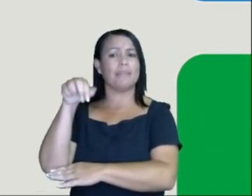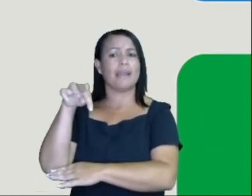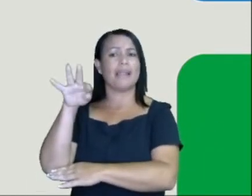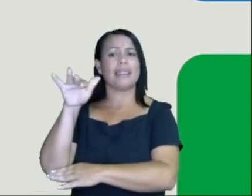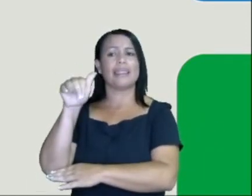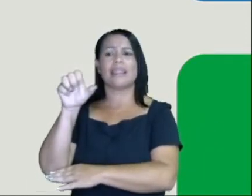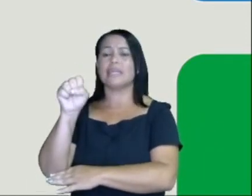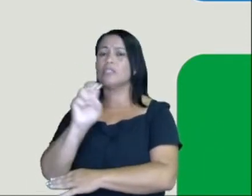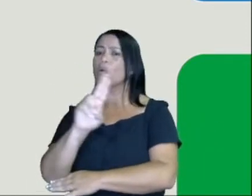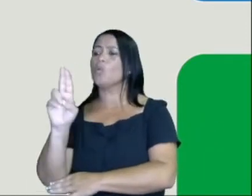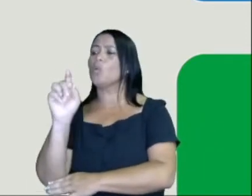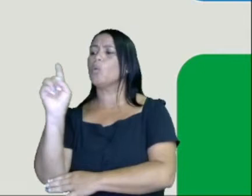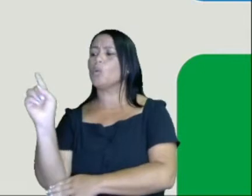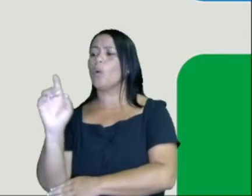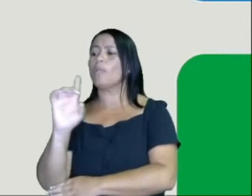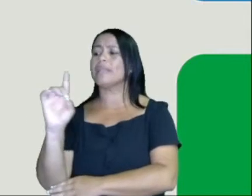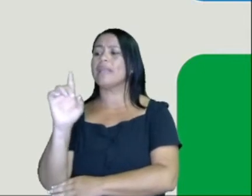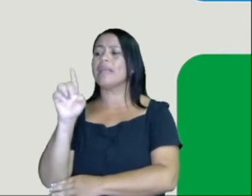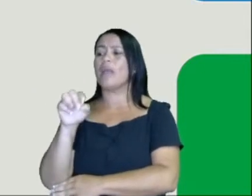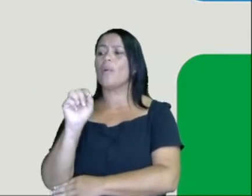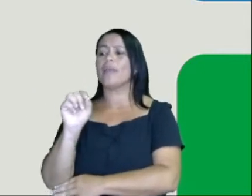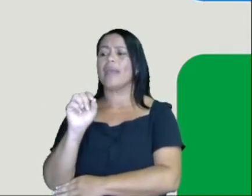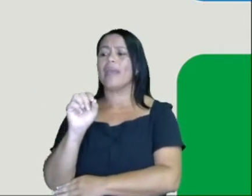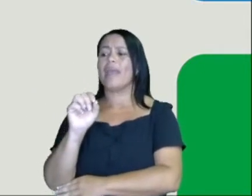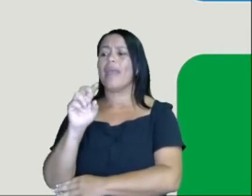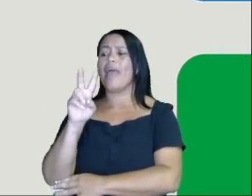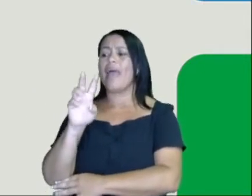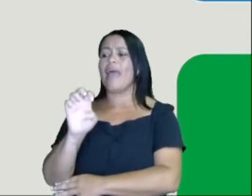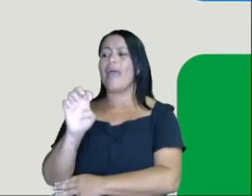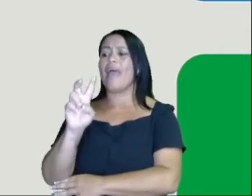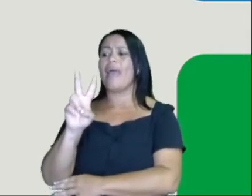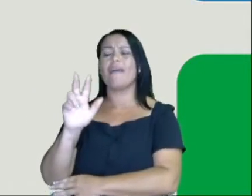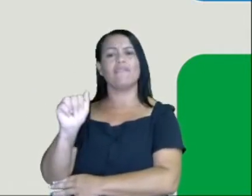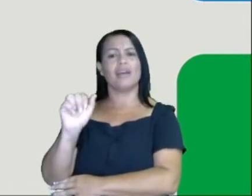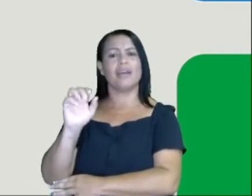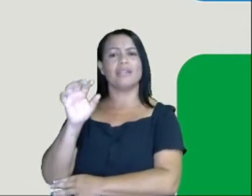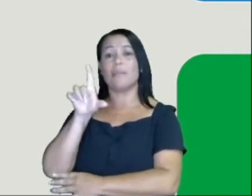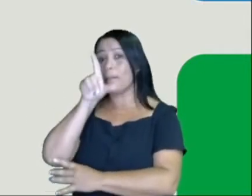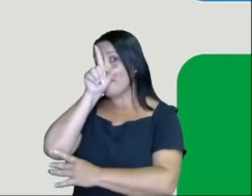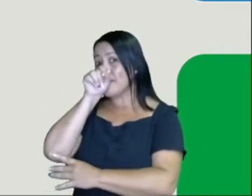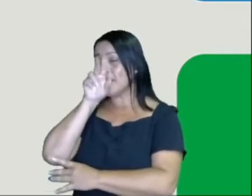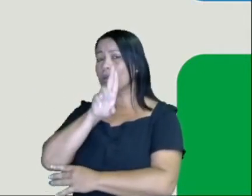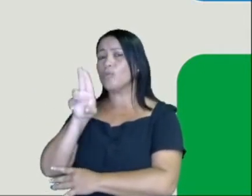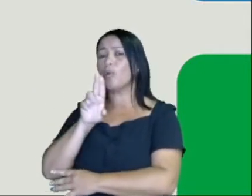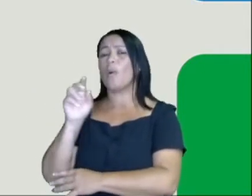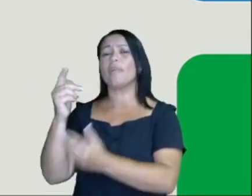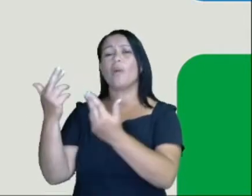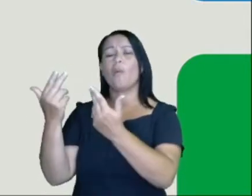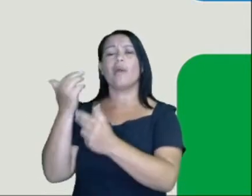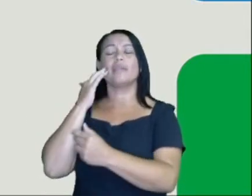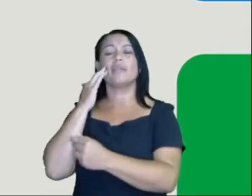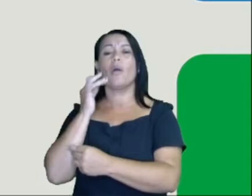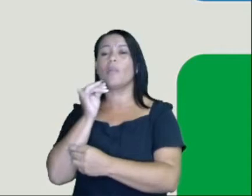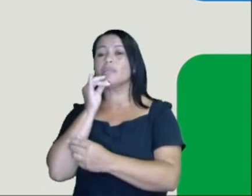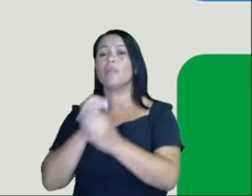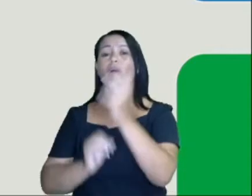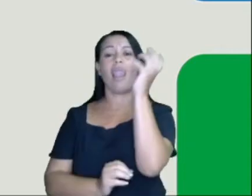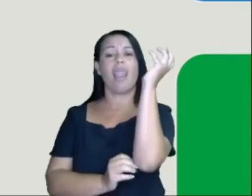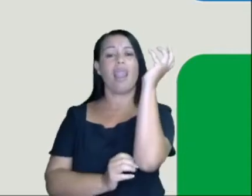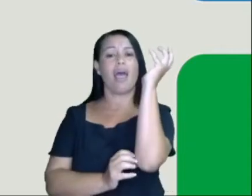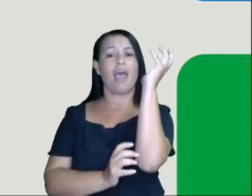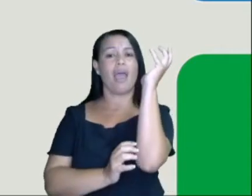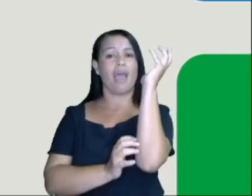de erva de passarinho, ela cresce nas árvores, penetra suas raízes dentro do tronco